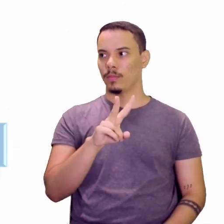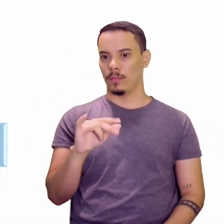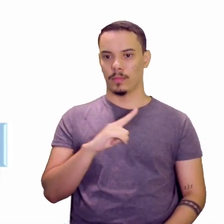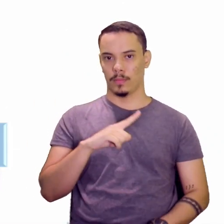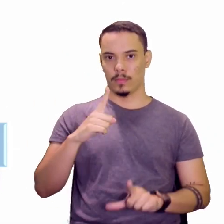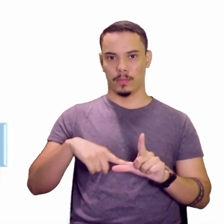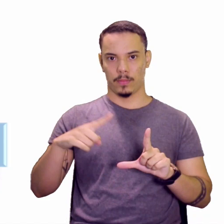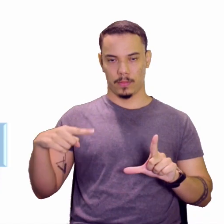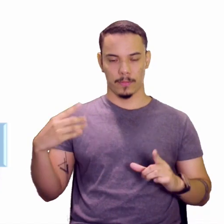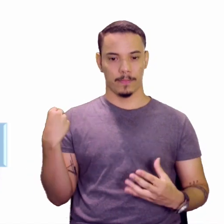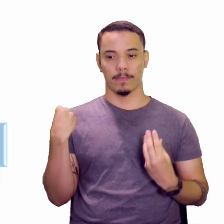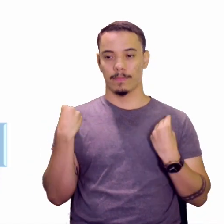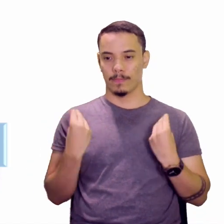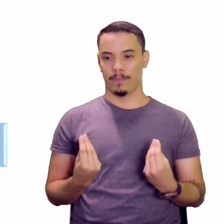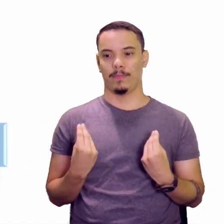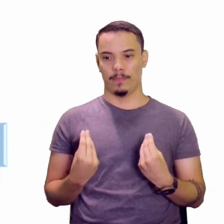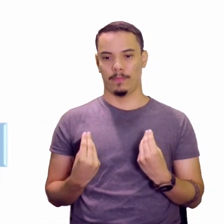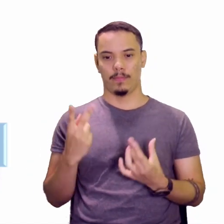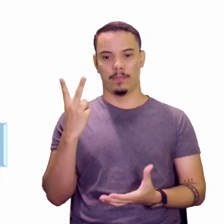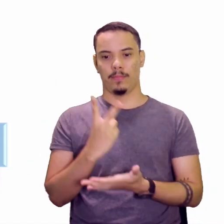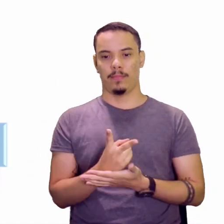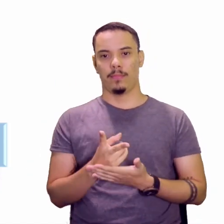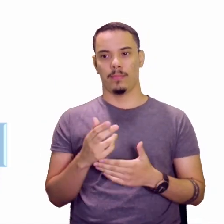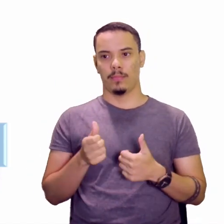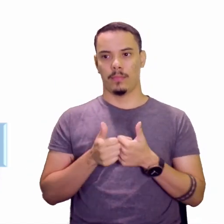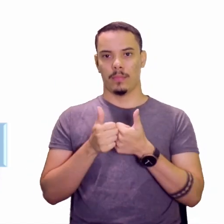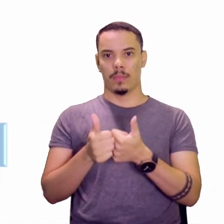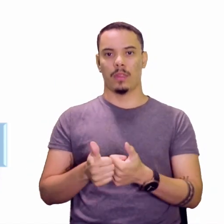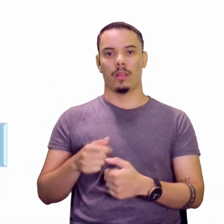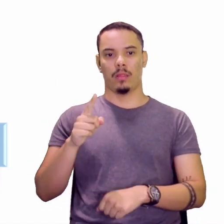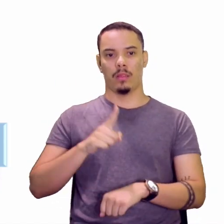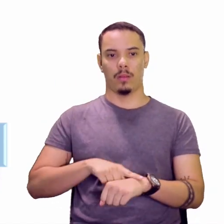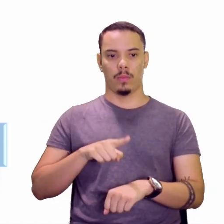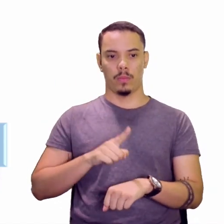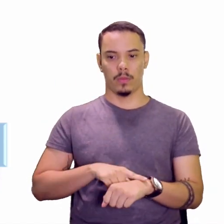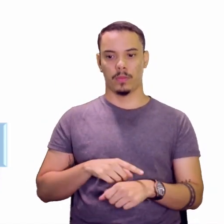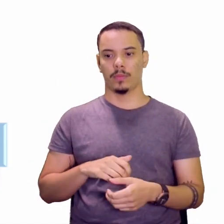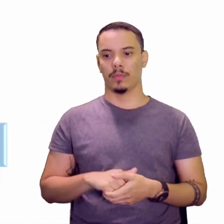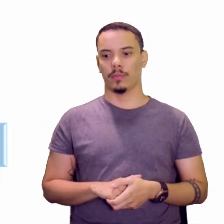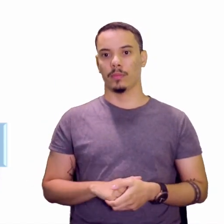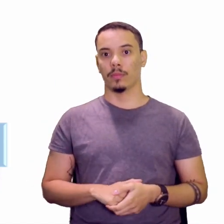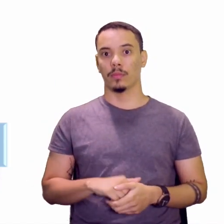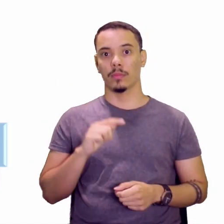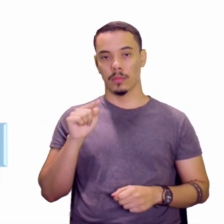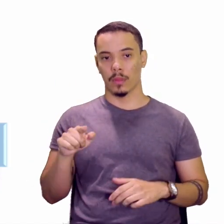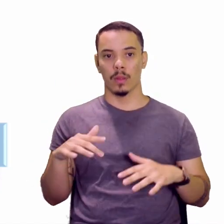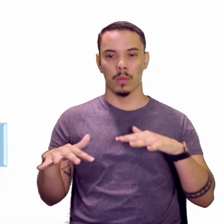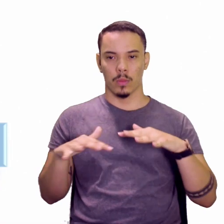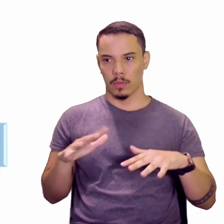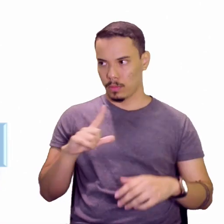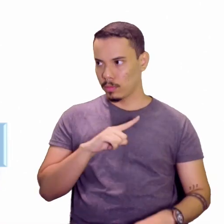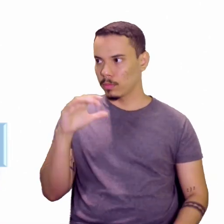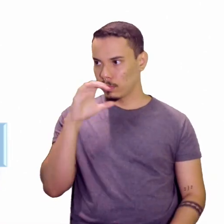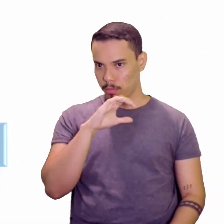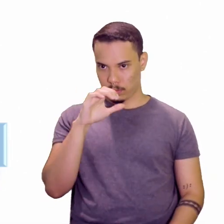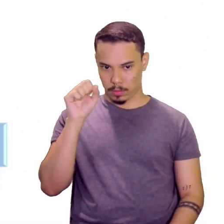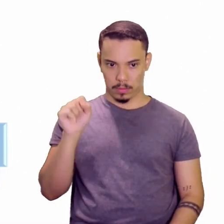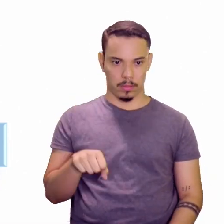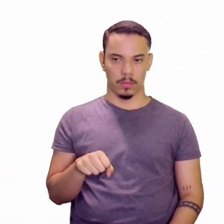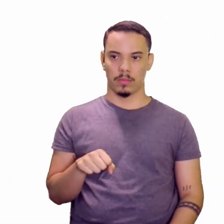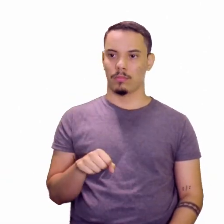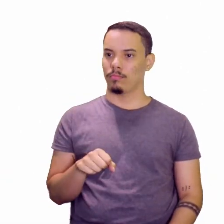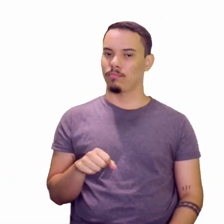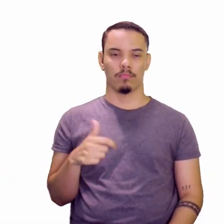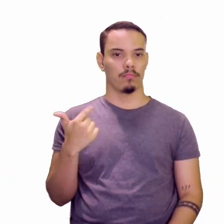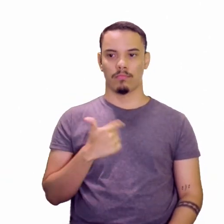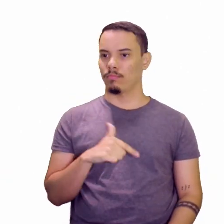dela, Décio? Ela sempre paralela ao eixo dos tempos, né? Uhum. Nesse movimento, eu tenho aceleração? Com certeza